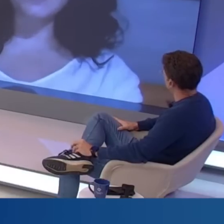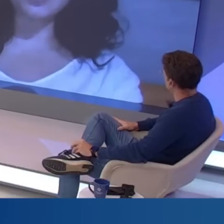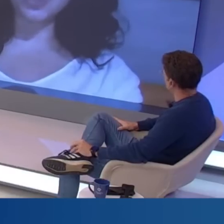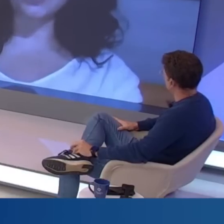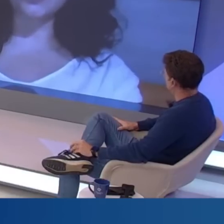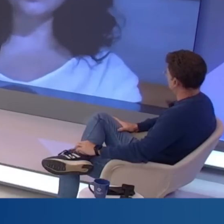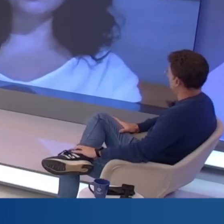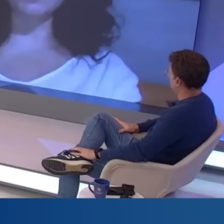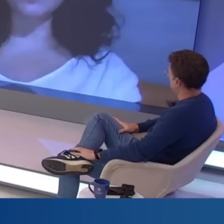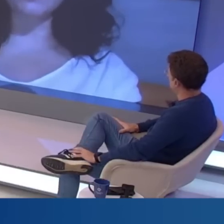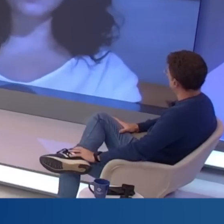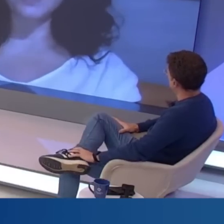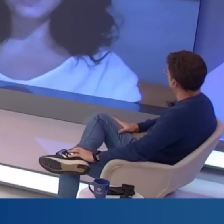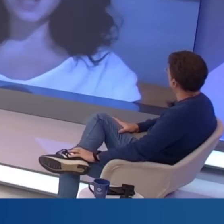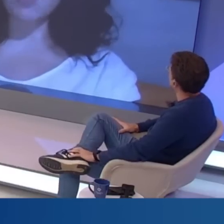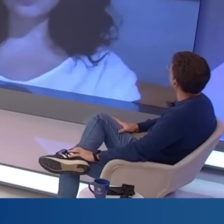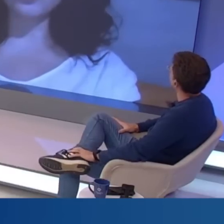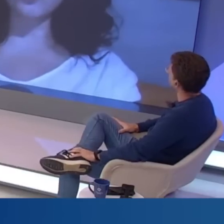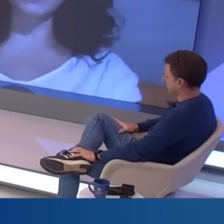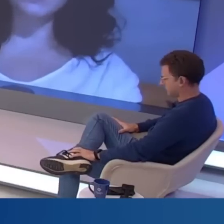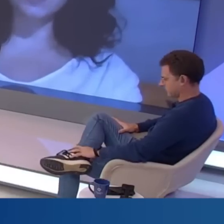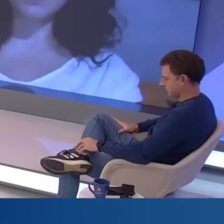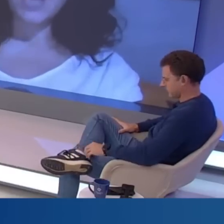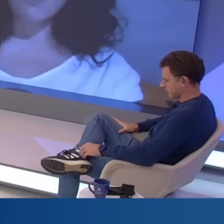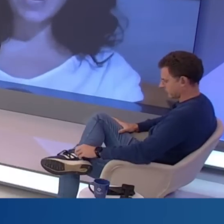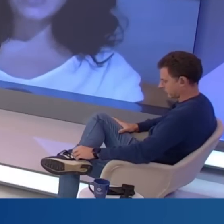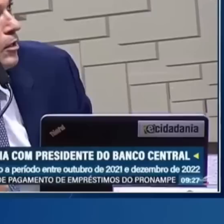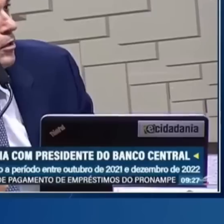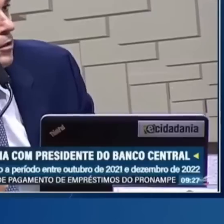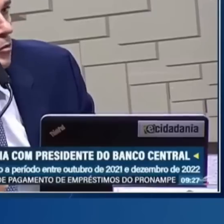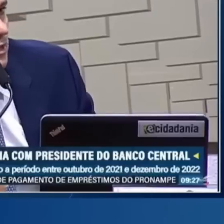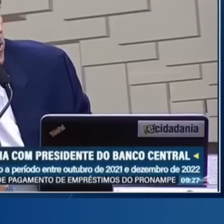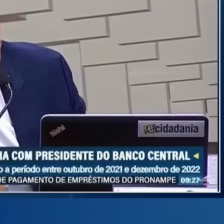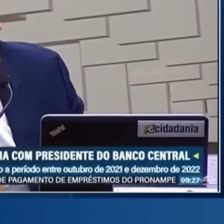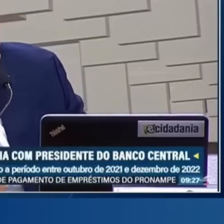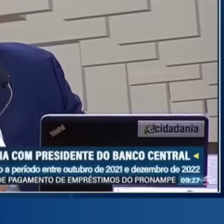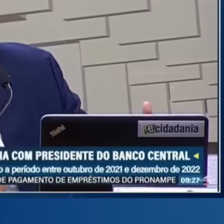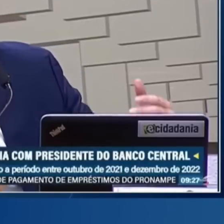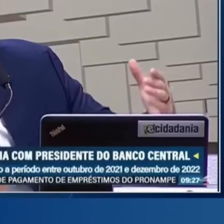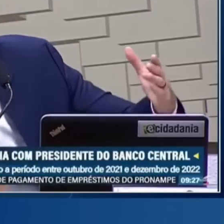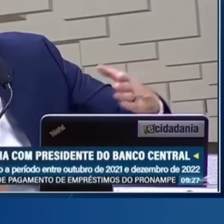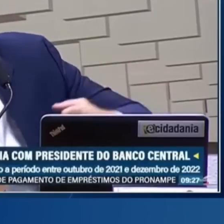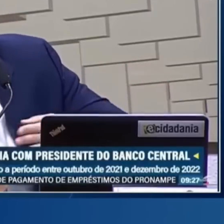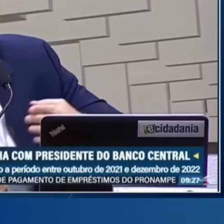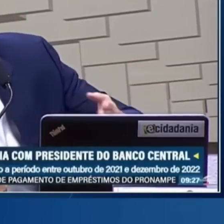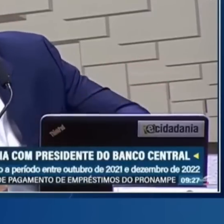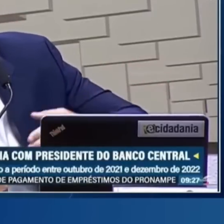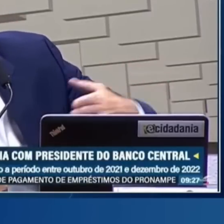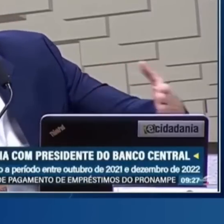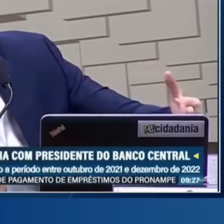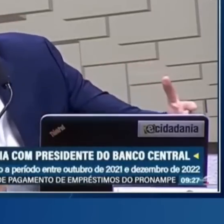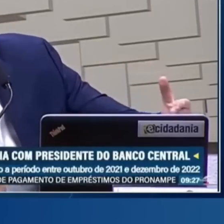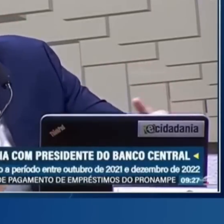coletar indicadores, para você fazer cálculo de correlação. Agora, a explicação ou sob que